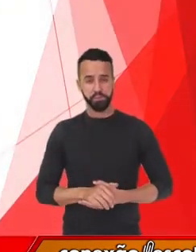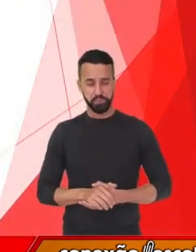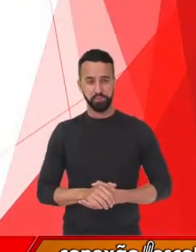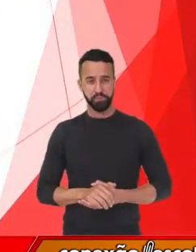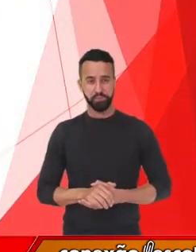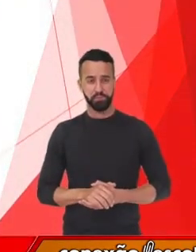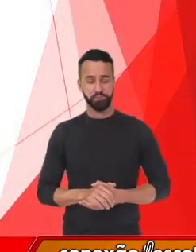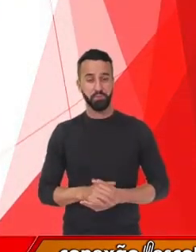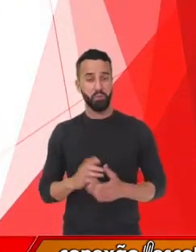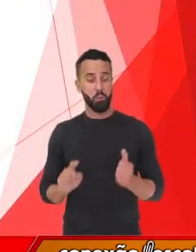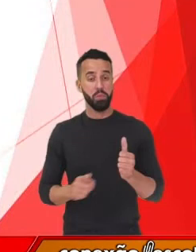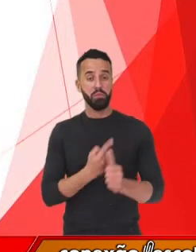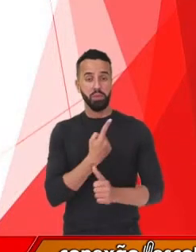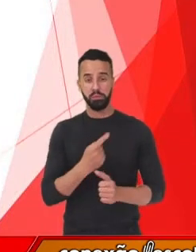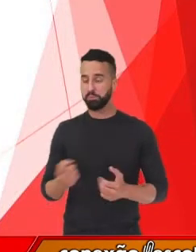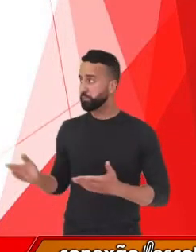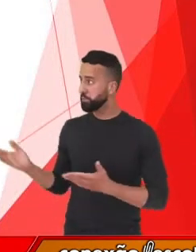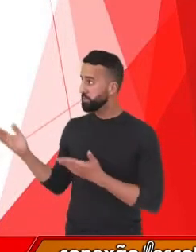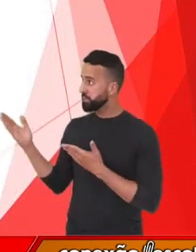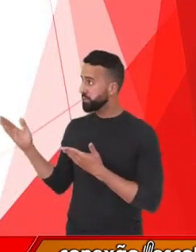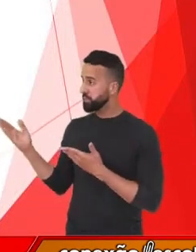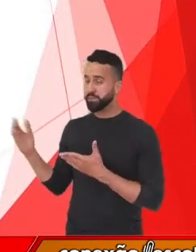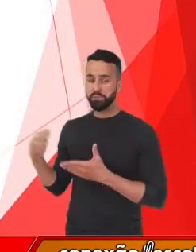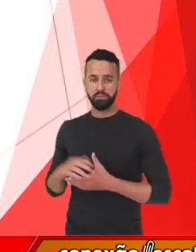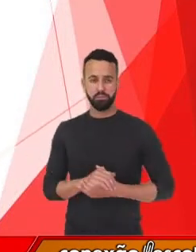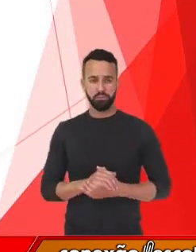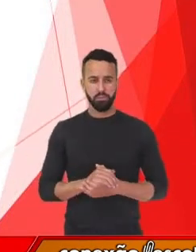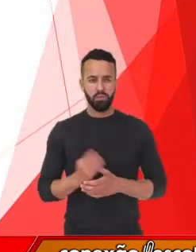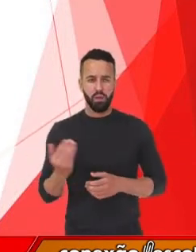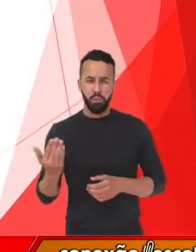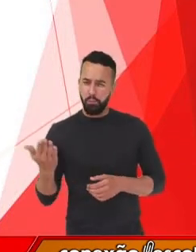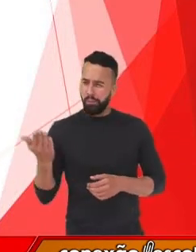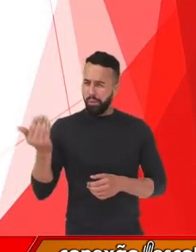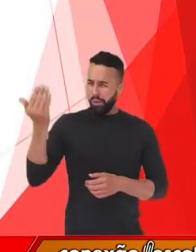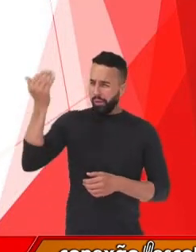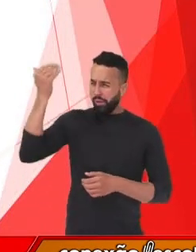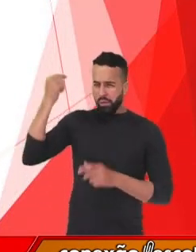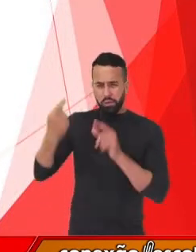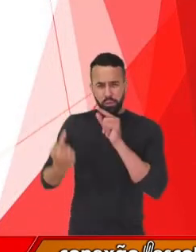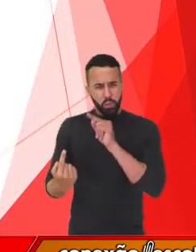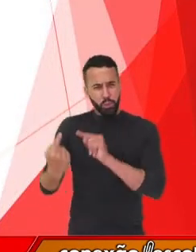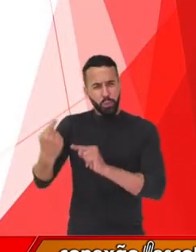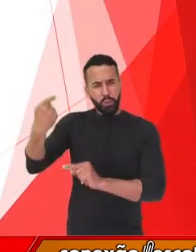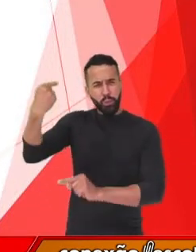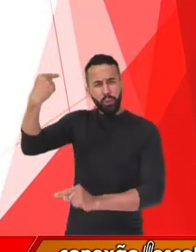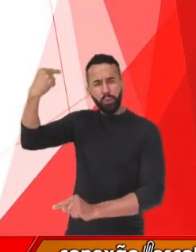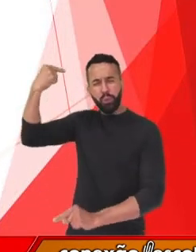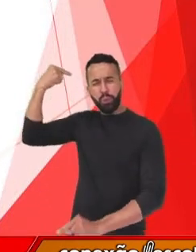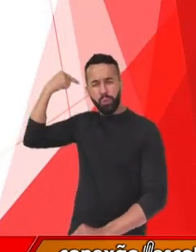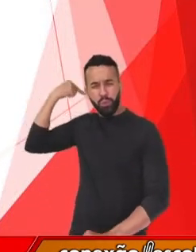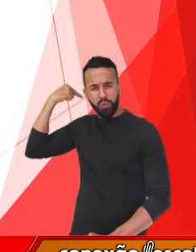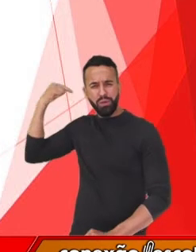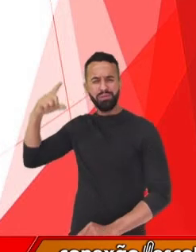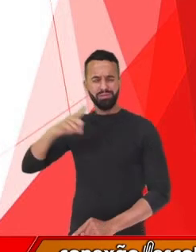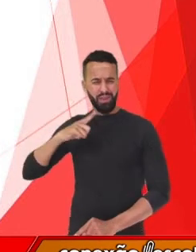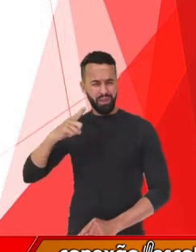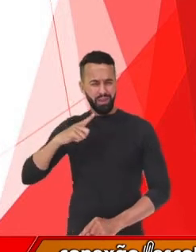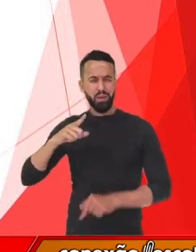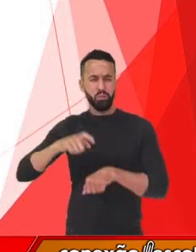Na primeira parte, nós temos: desde muito tempo atrás, muito tempo